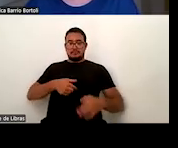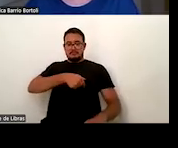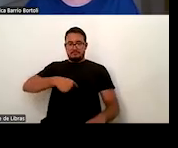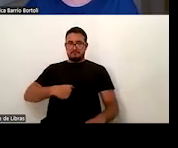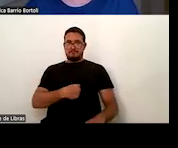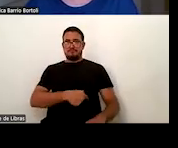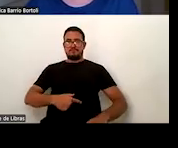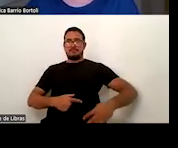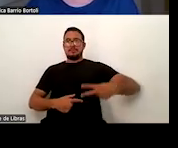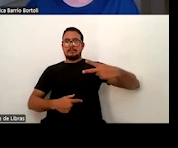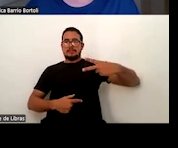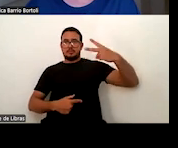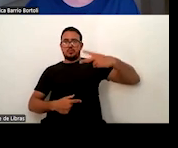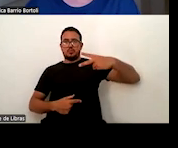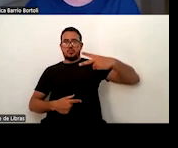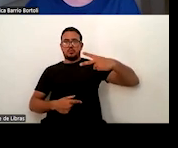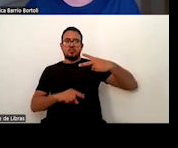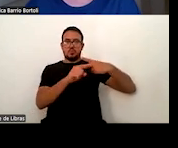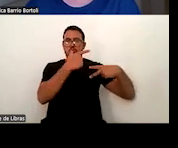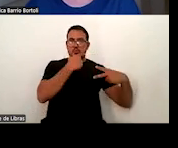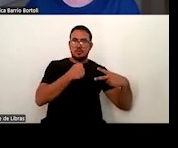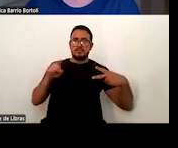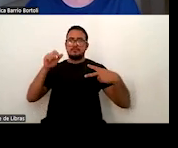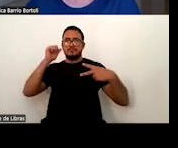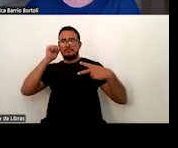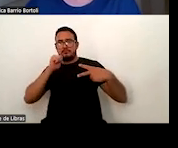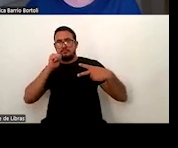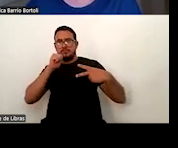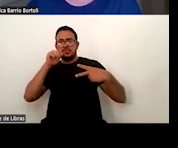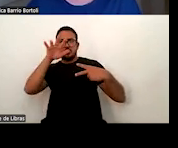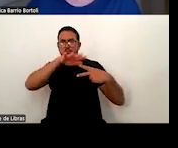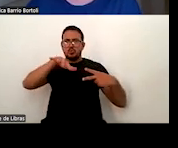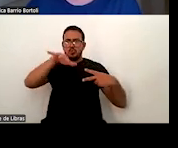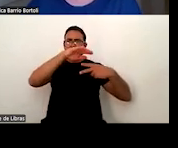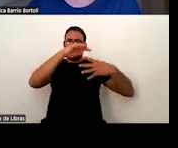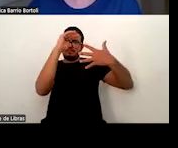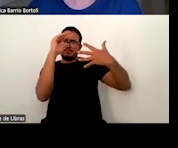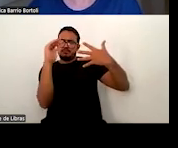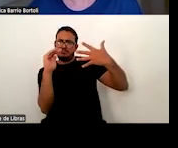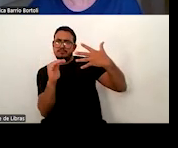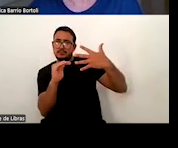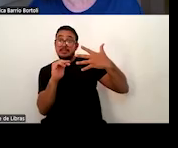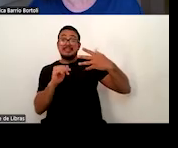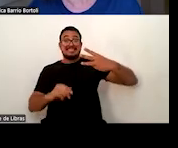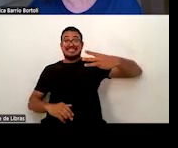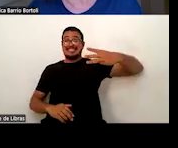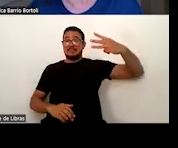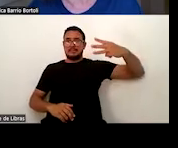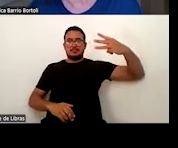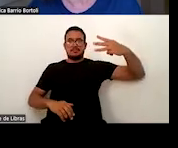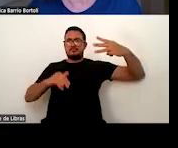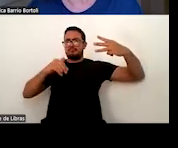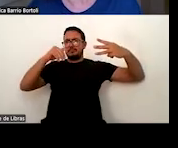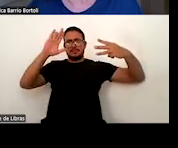Então, numa classificação geral, ele é o terceiro câncer mais comum. Então, para homem, em primeiro lugar vem a